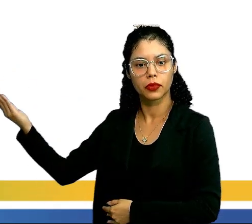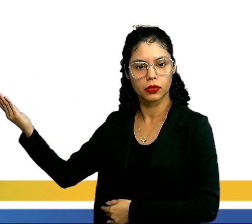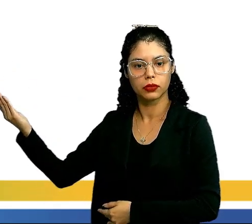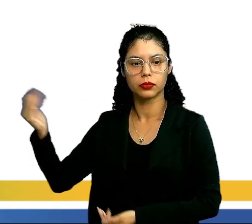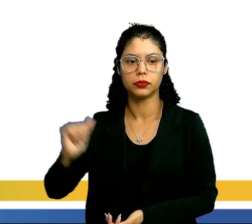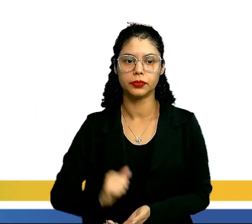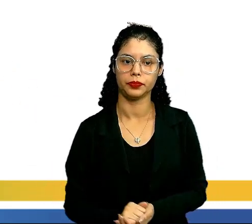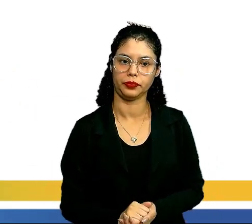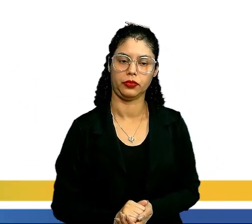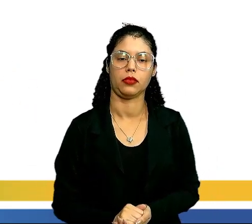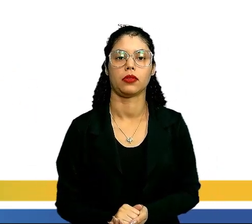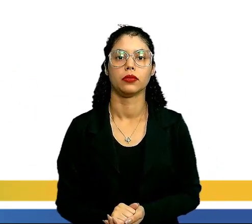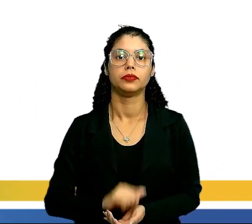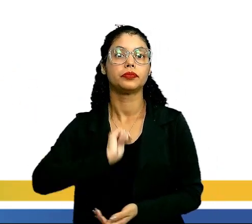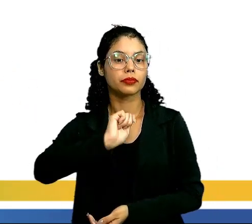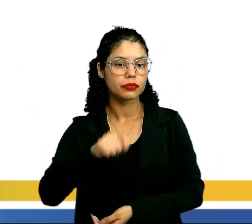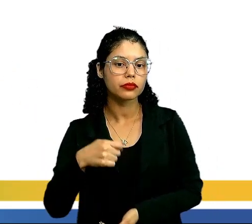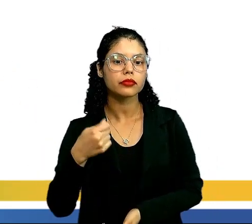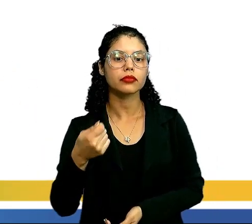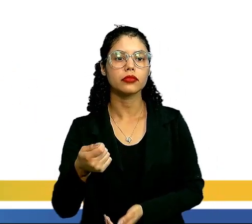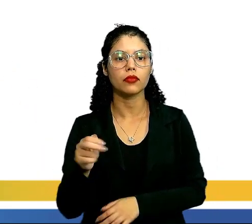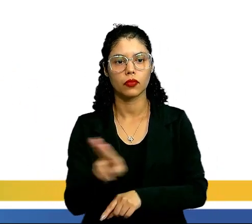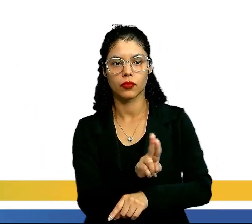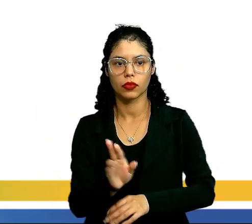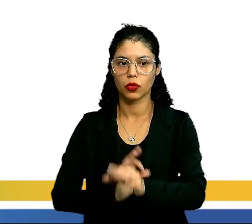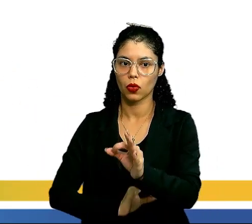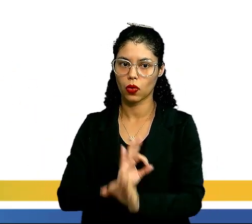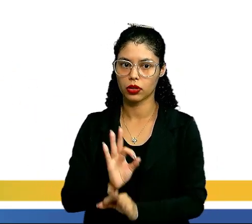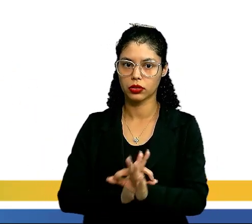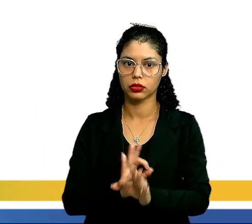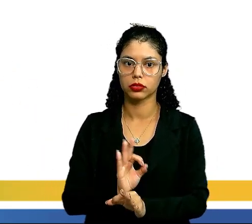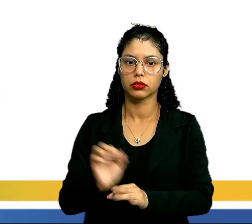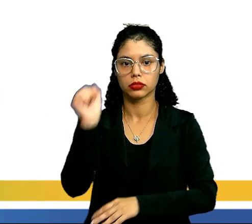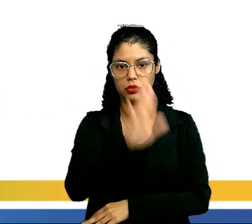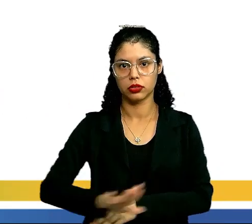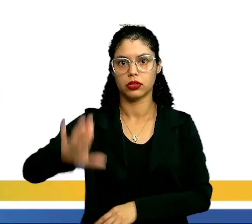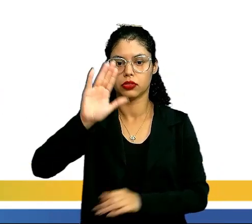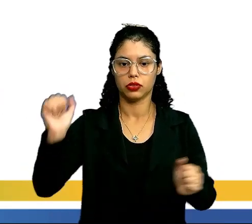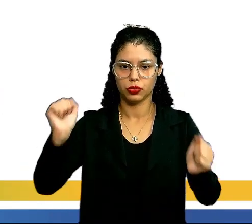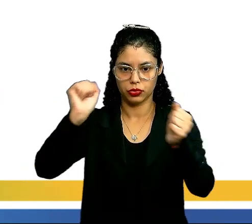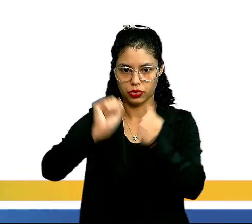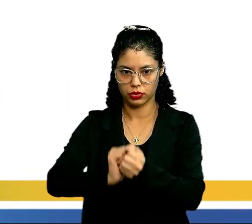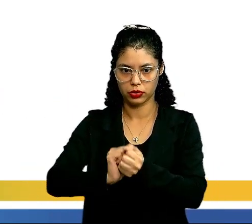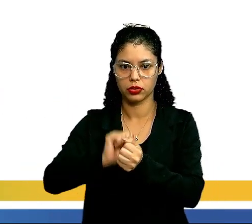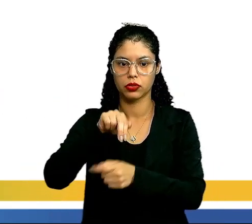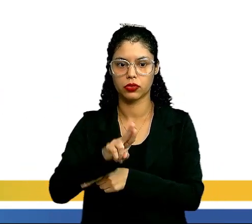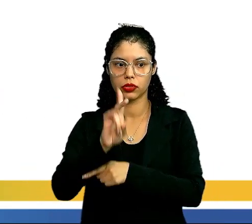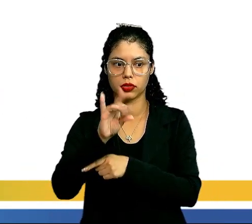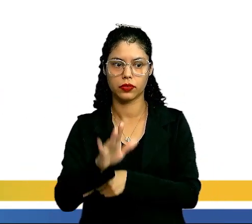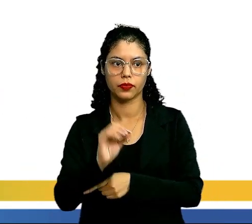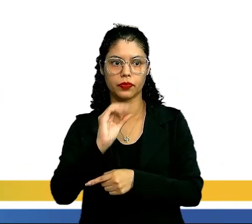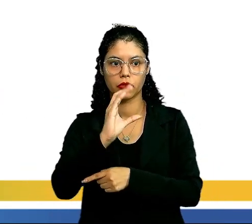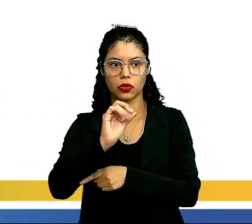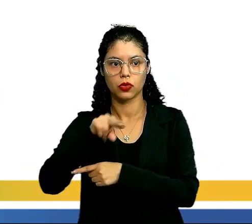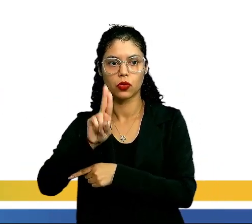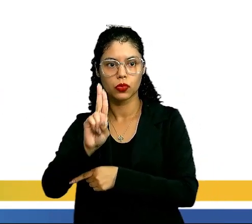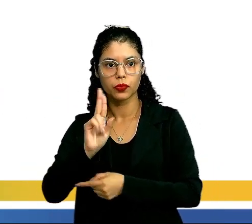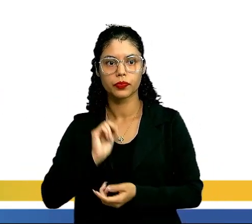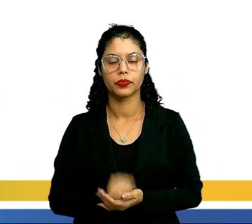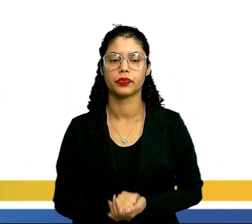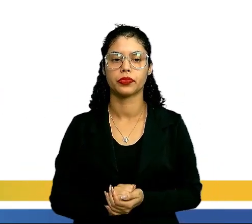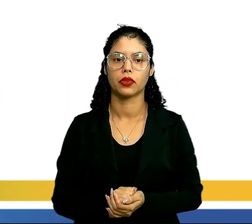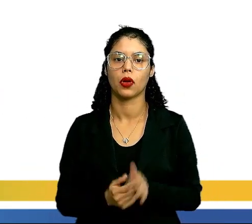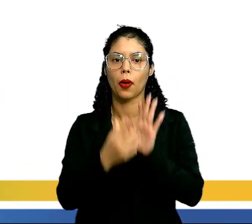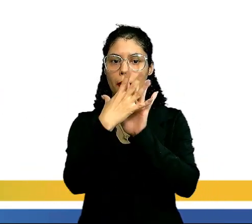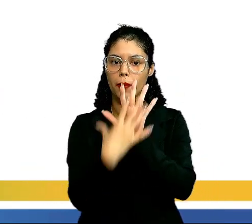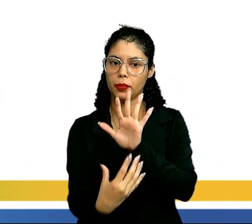observam que o emblema da ONU, a chamada Organização das Nações Unidas, vai ser aí um exemplo de projeção azimutal